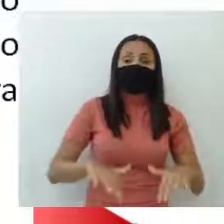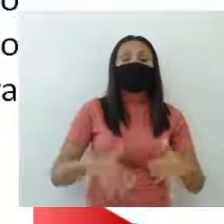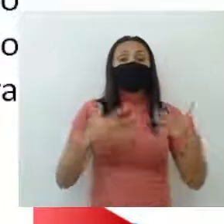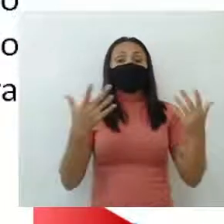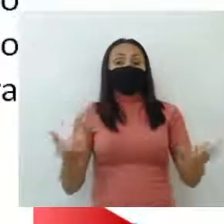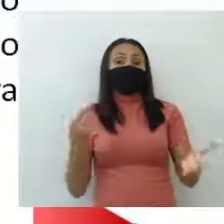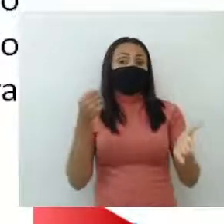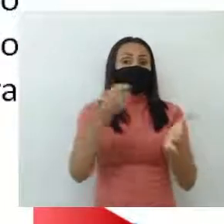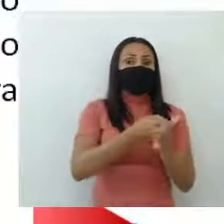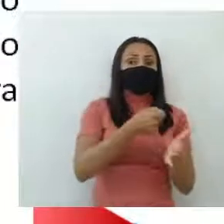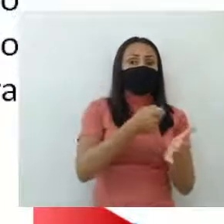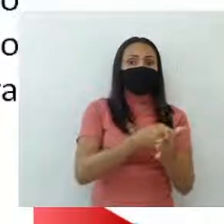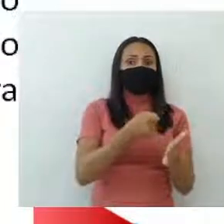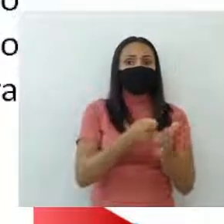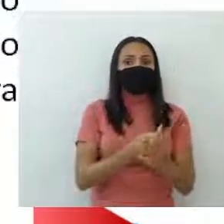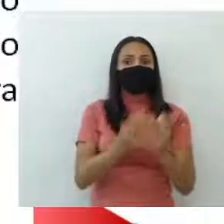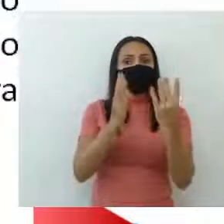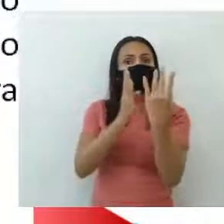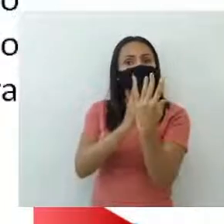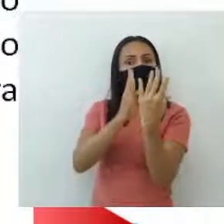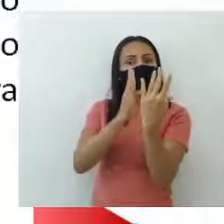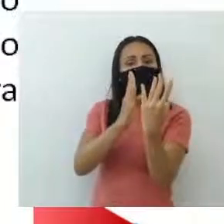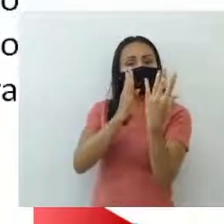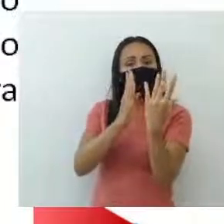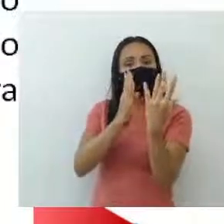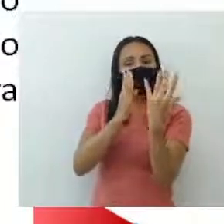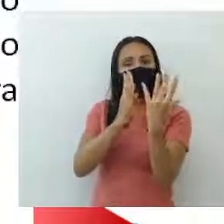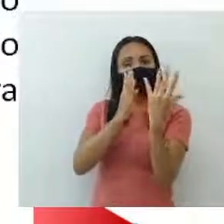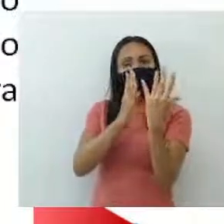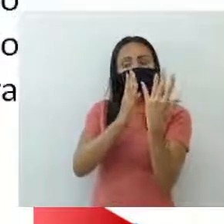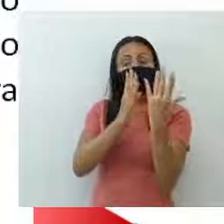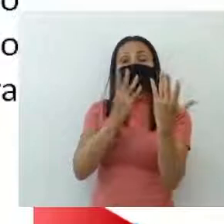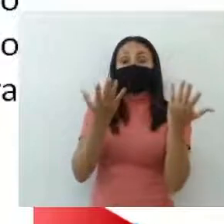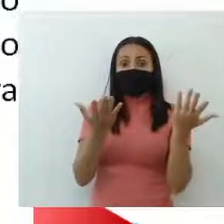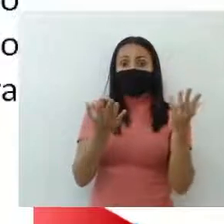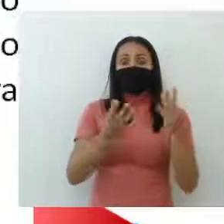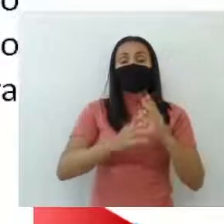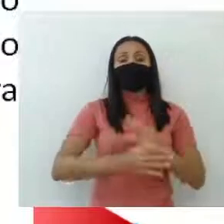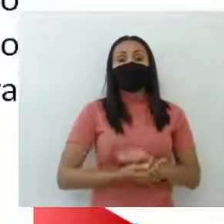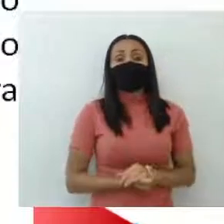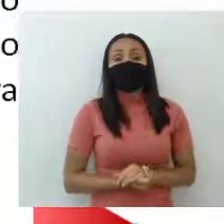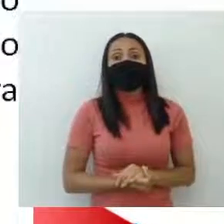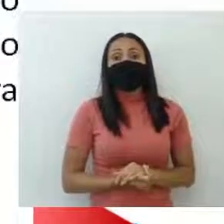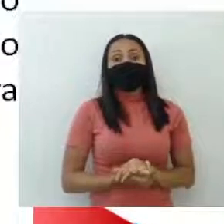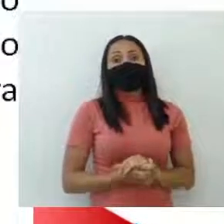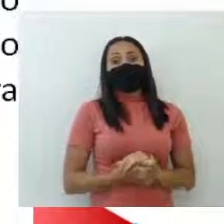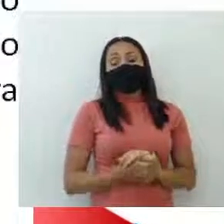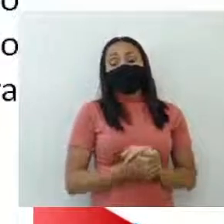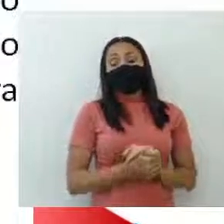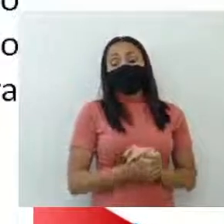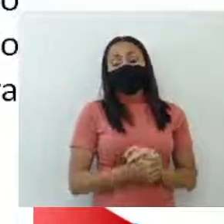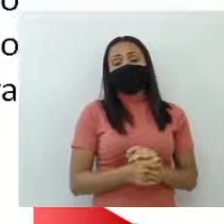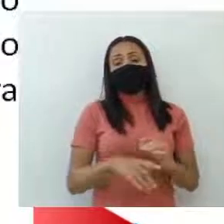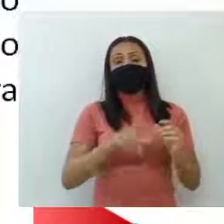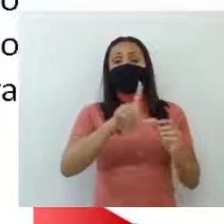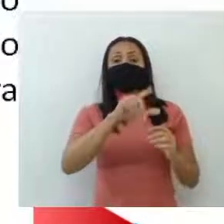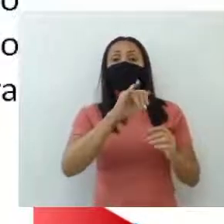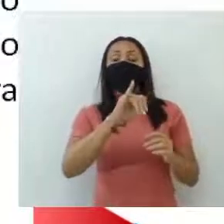obrigados a andar em fila, né, atados uns aos outros, né, pelo